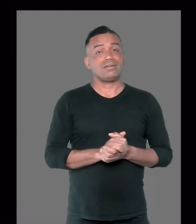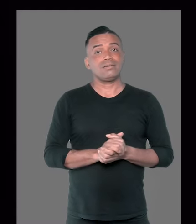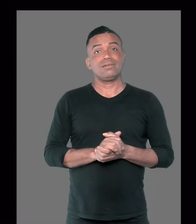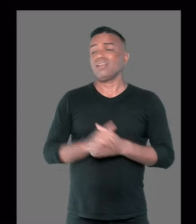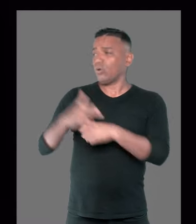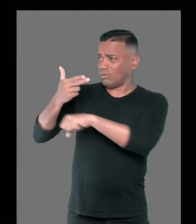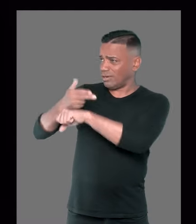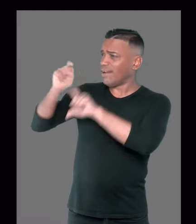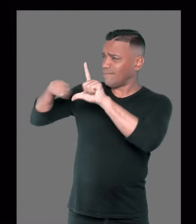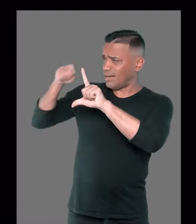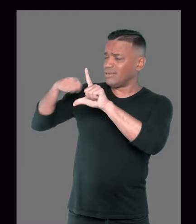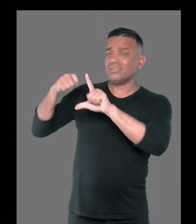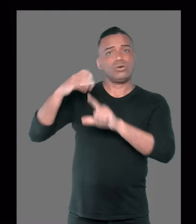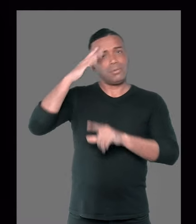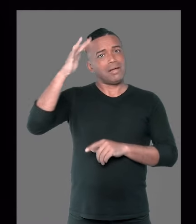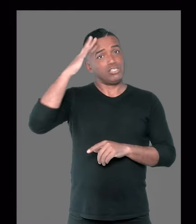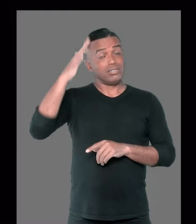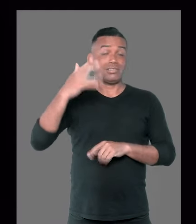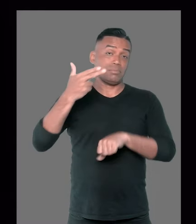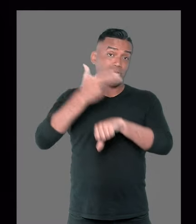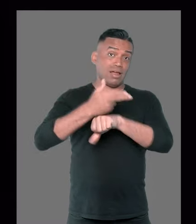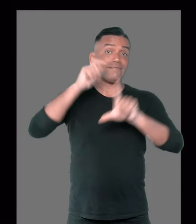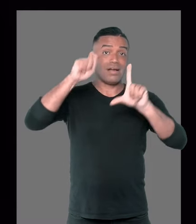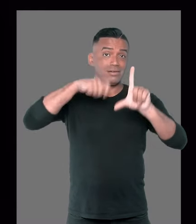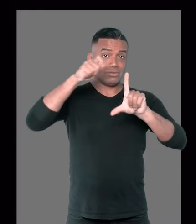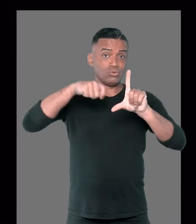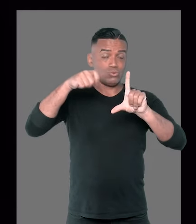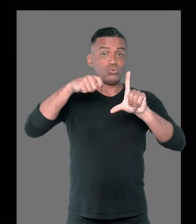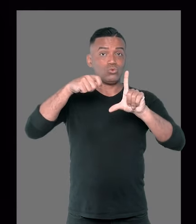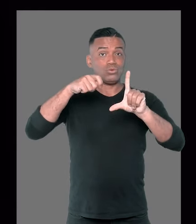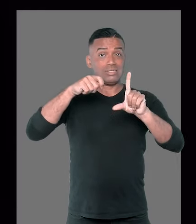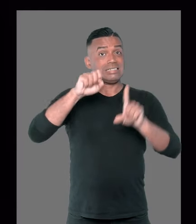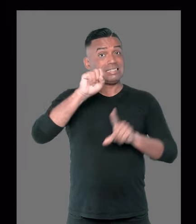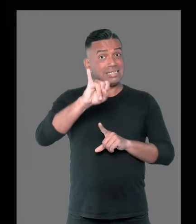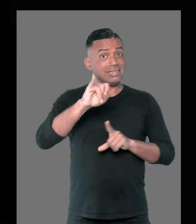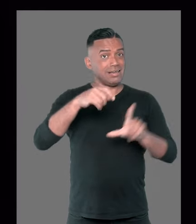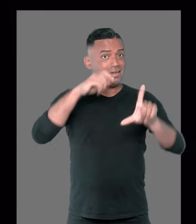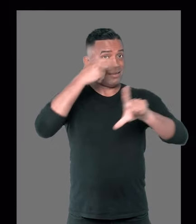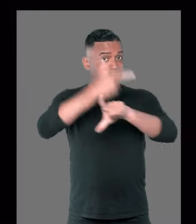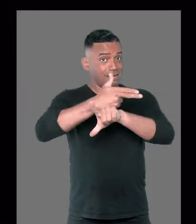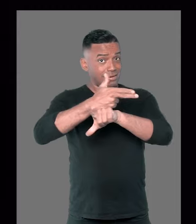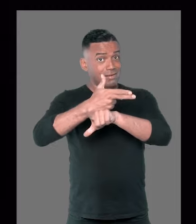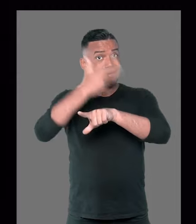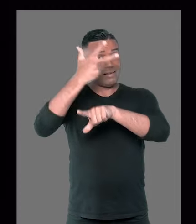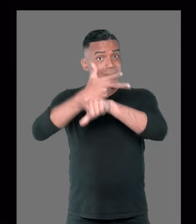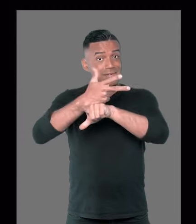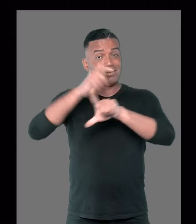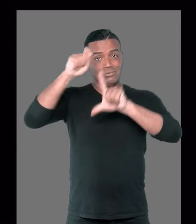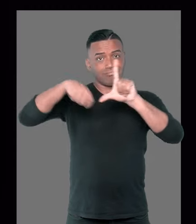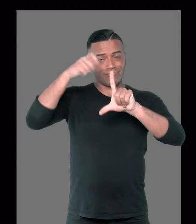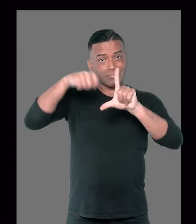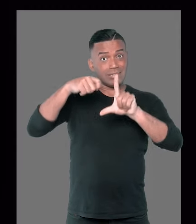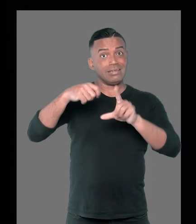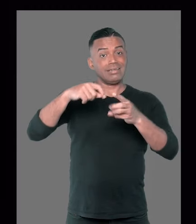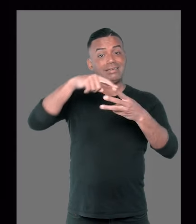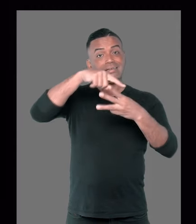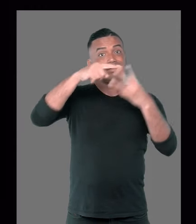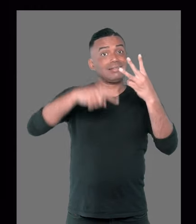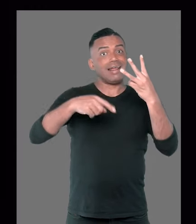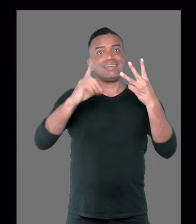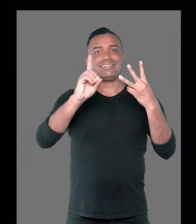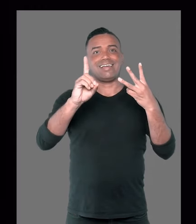com não mas imagine que tivesse sendo gravado imagine tivesse sendo gravado se tivesse sendo gravado a gente tinha aqui três dimensões